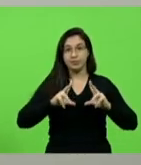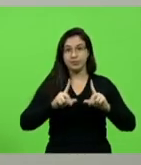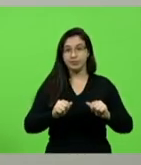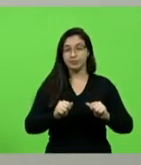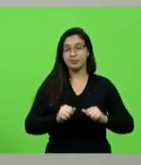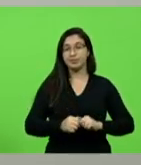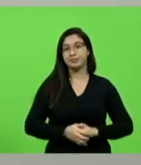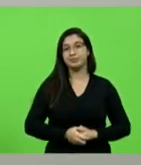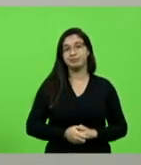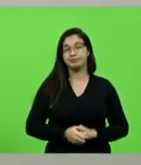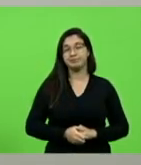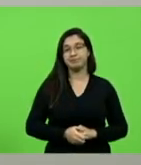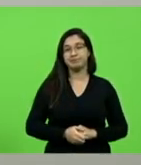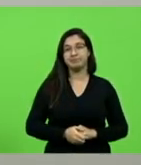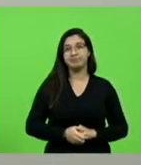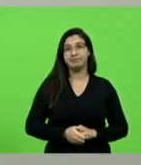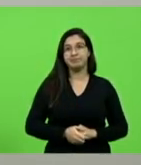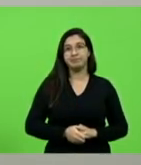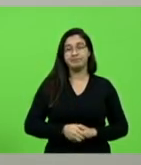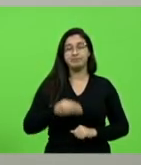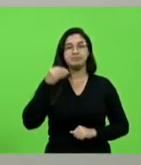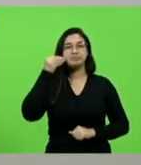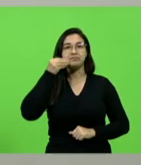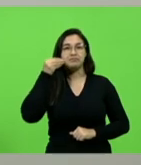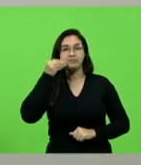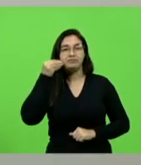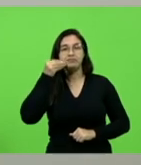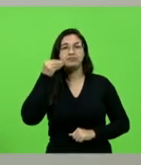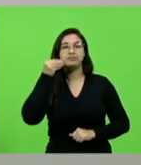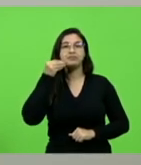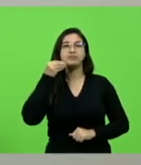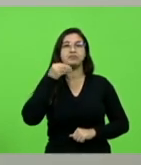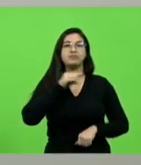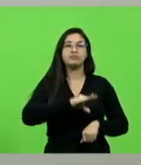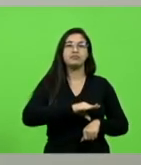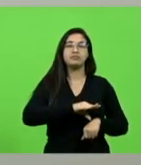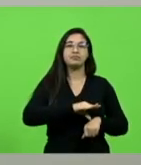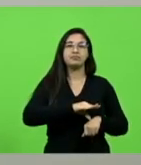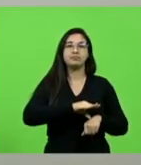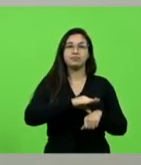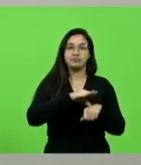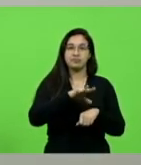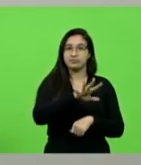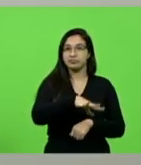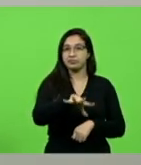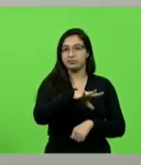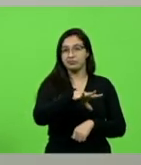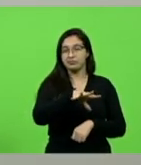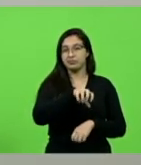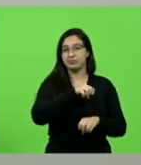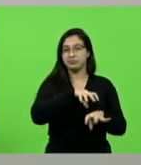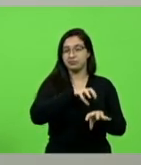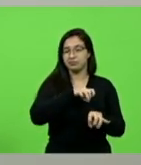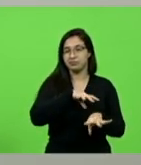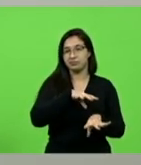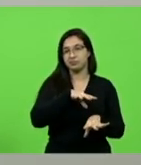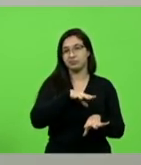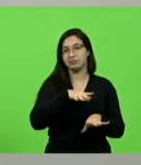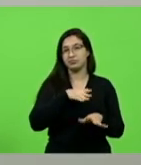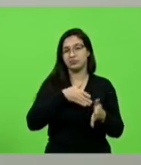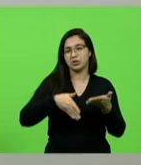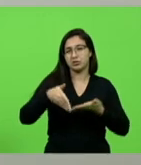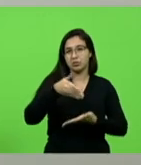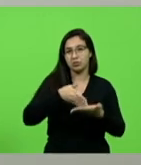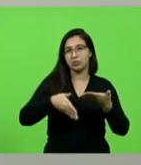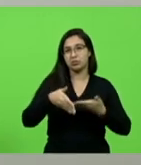Bom, dito isso, a experiência explicitada pelos Conselhos Municipais de Educação revela que o envolvimento com a nossa comunidade, de